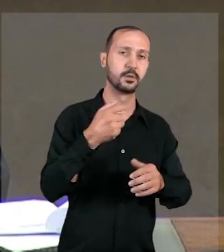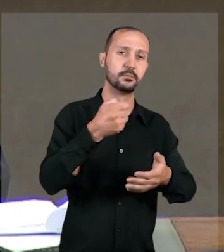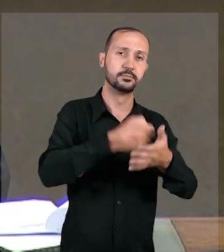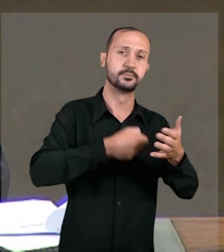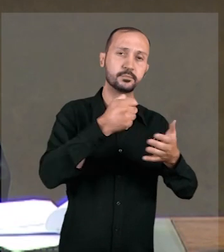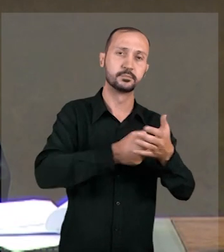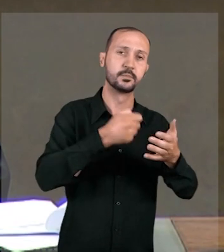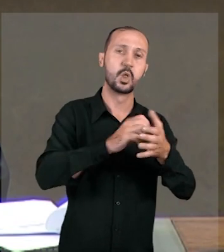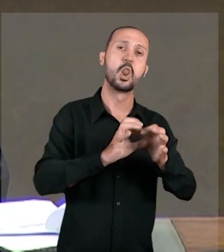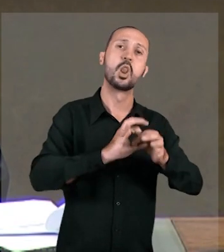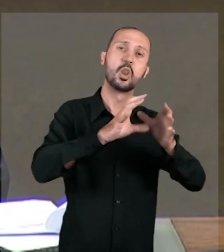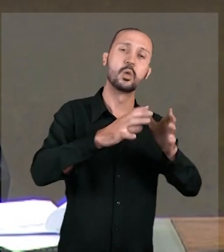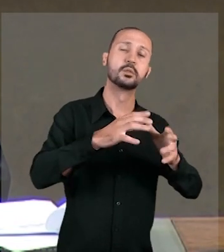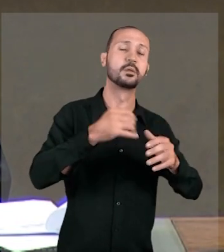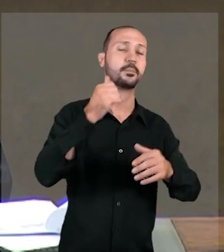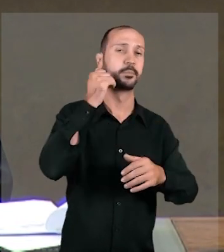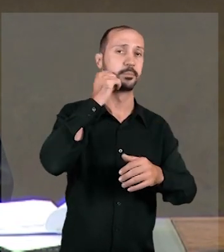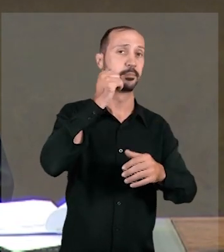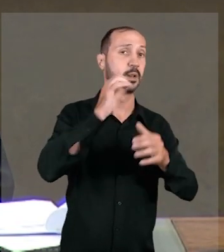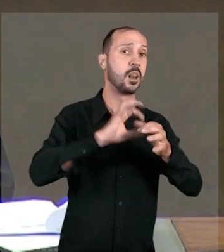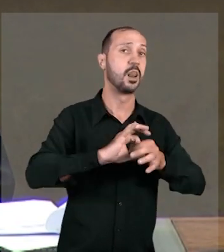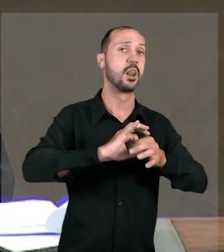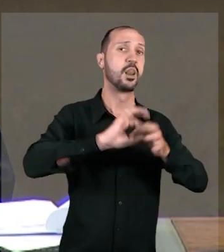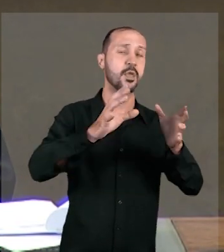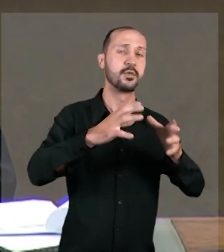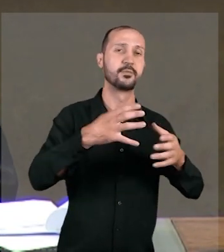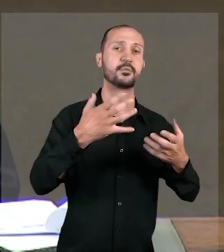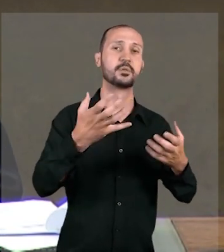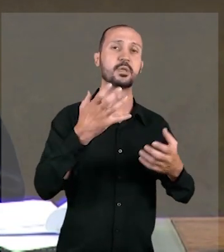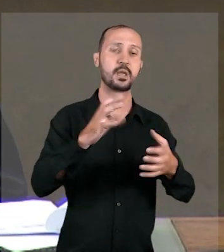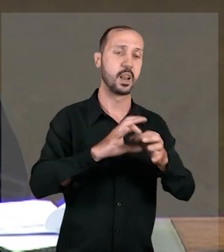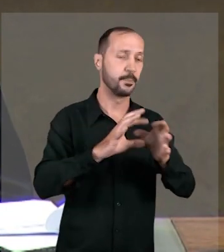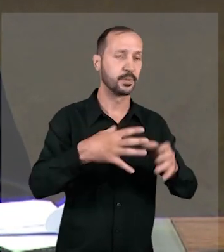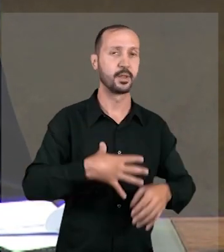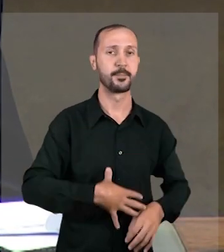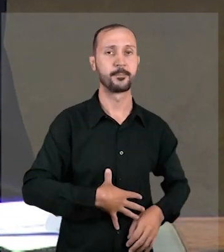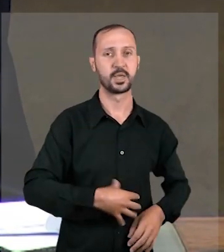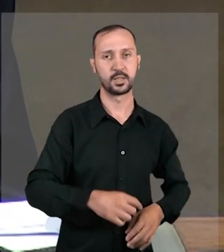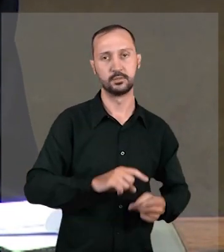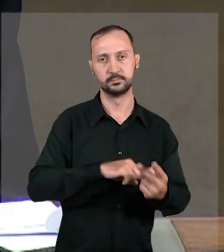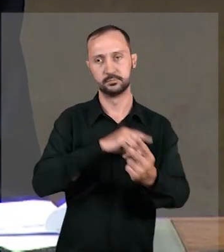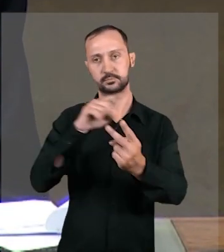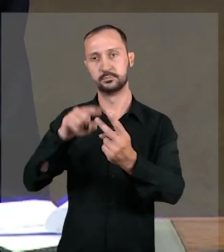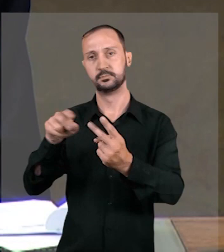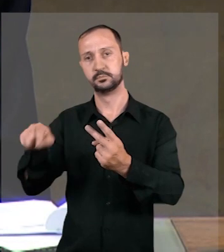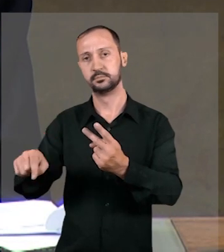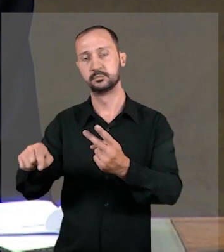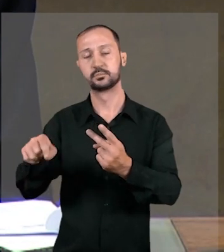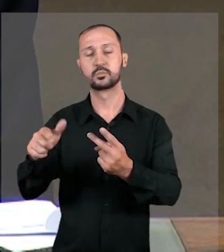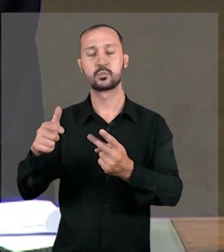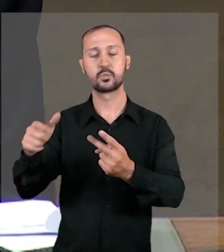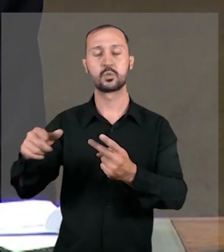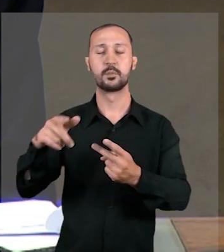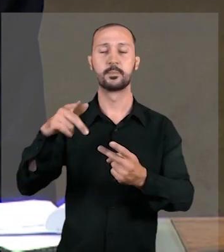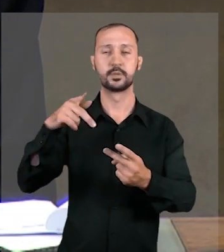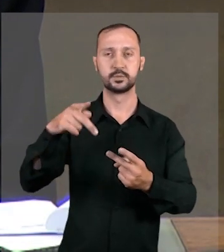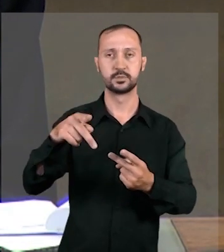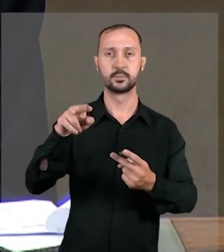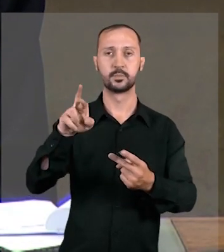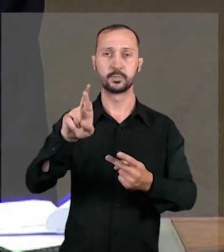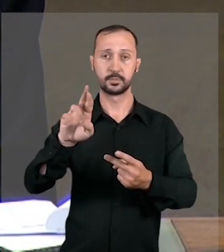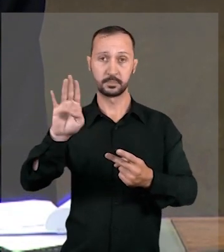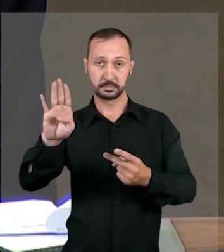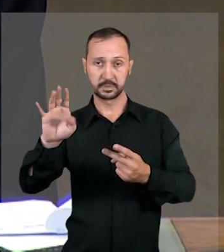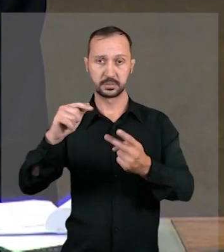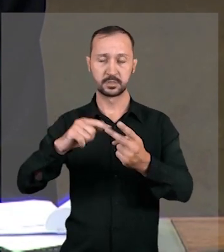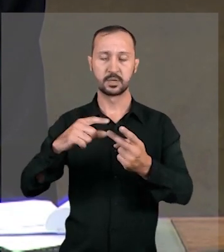a descriminalização do aborto. O Partido Republicano é um partido de base evangélica, que